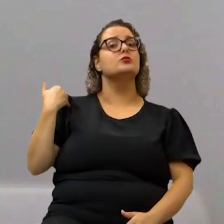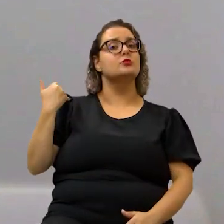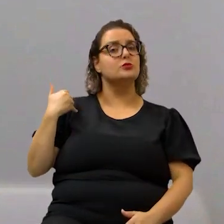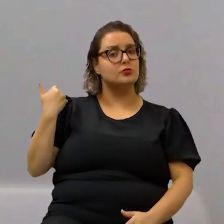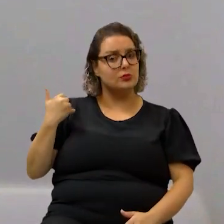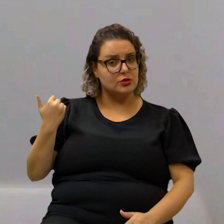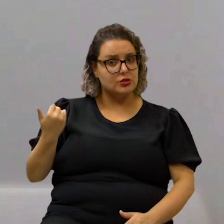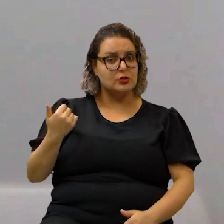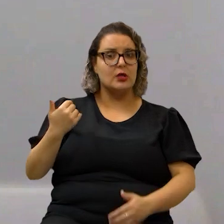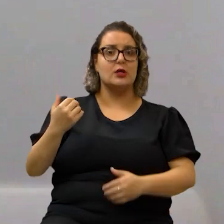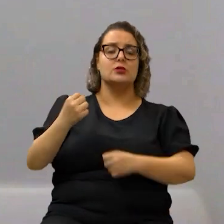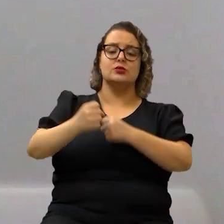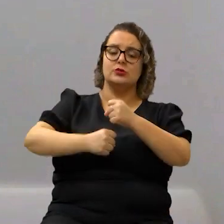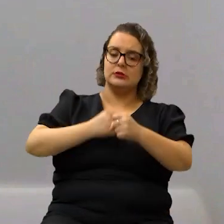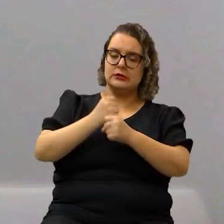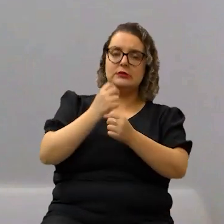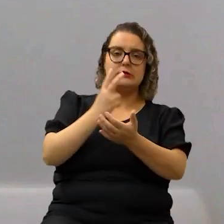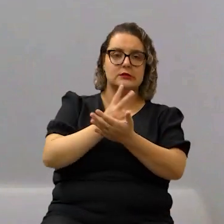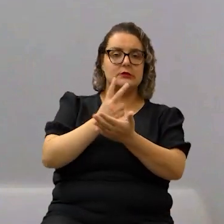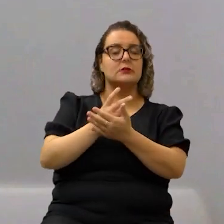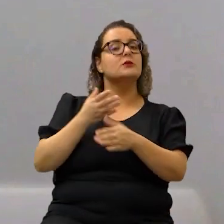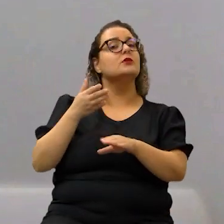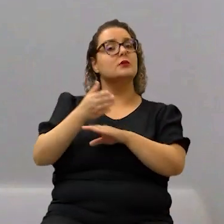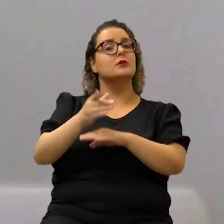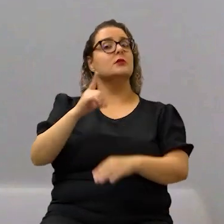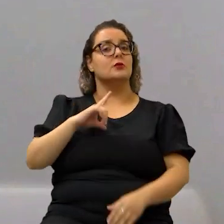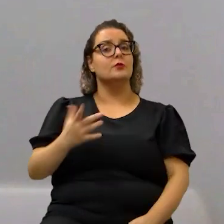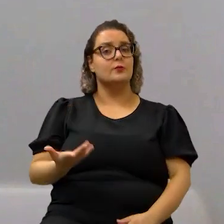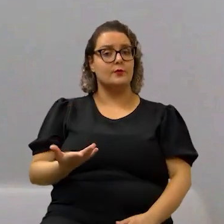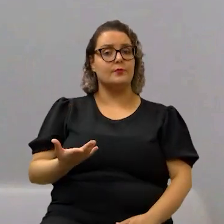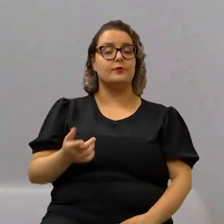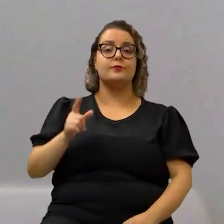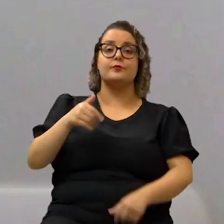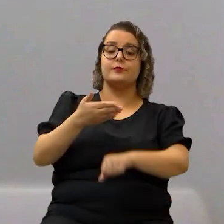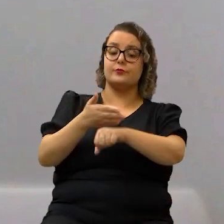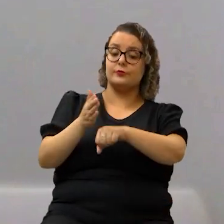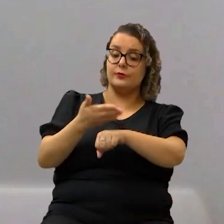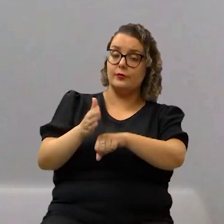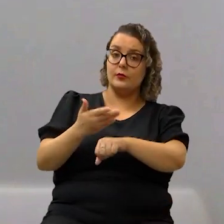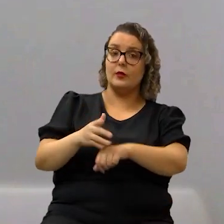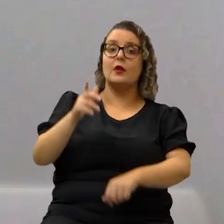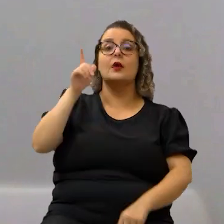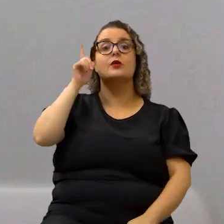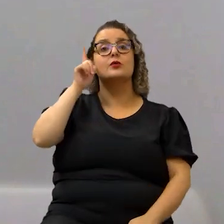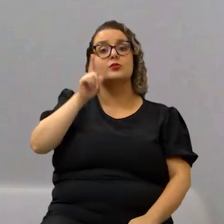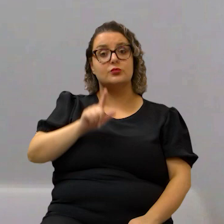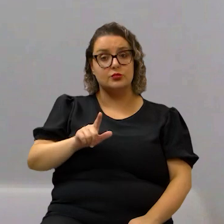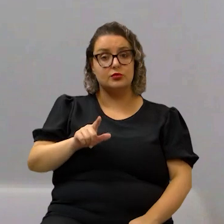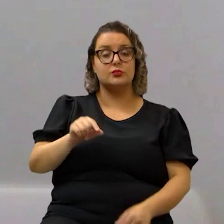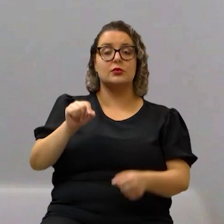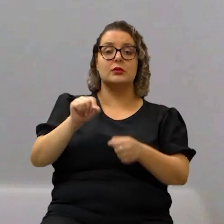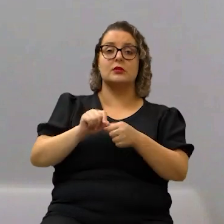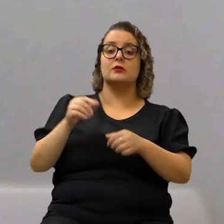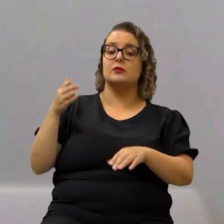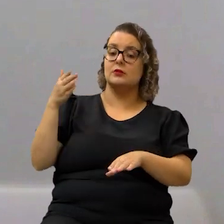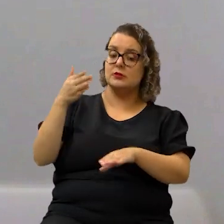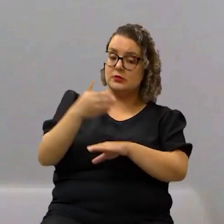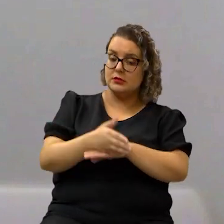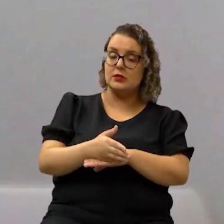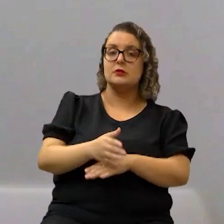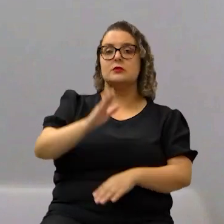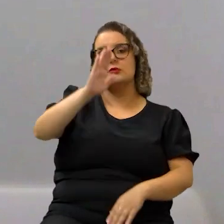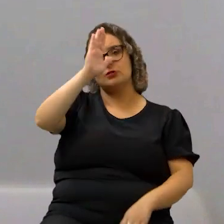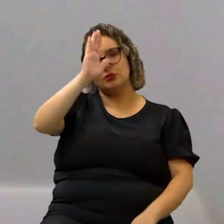anos anualmente, que elas tenham acesso a isso. Que seja uma prática que elas consigam, que elas tenham acesso, que